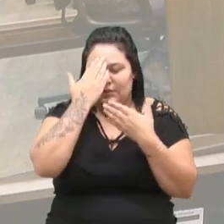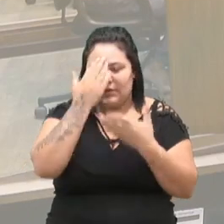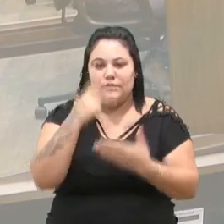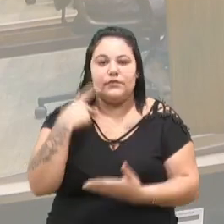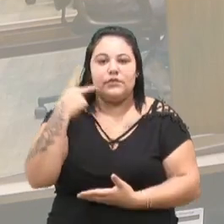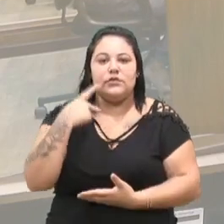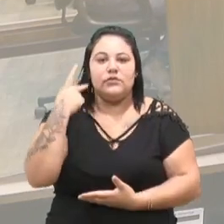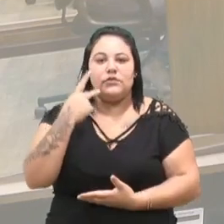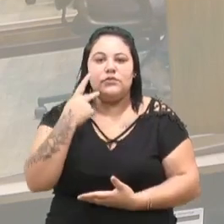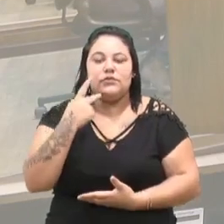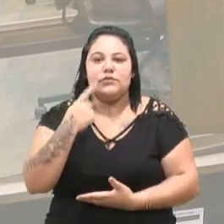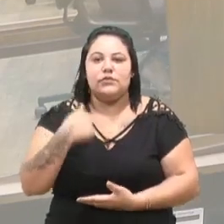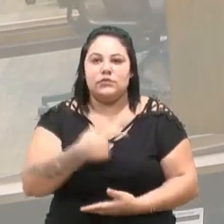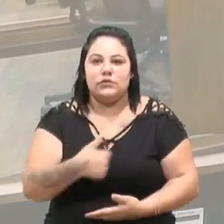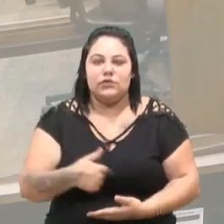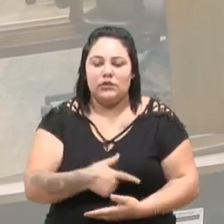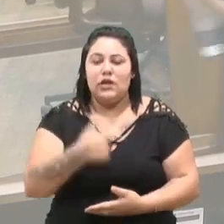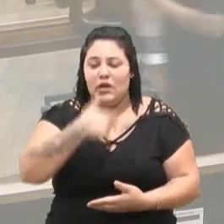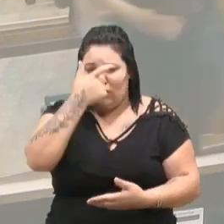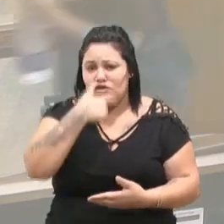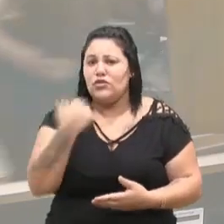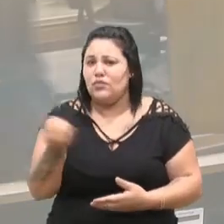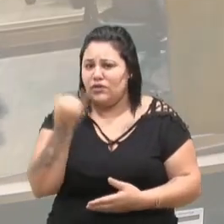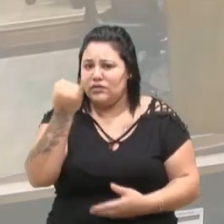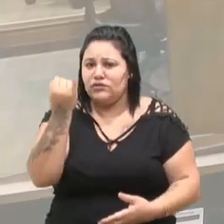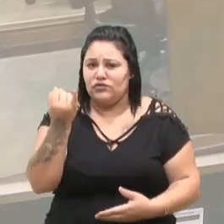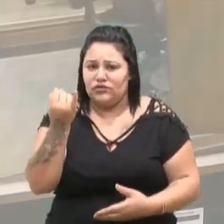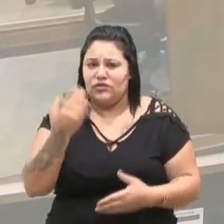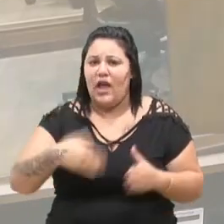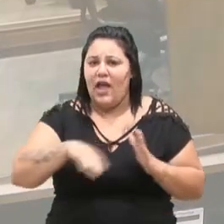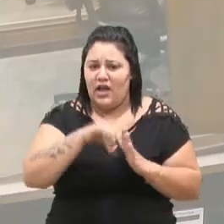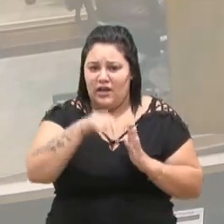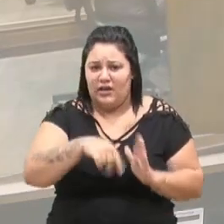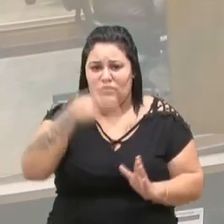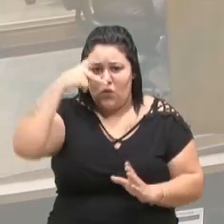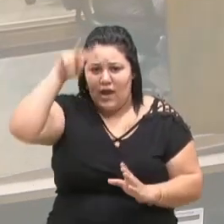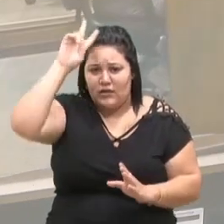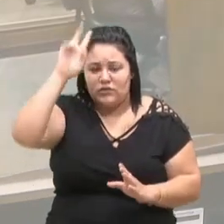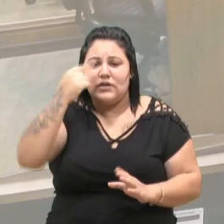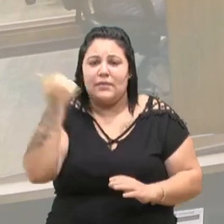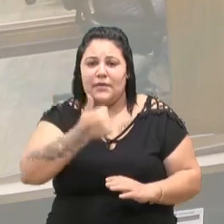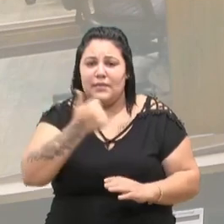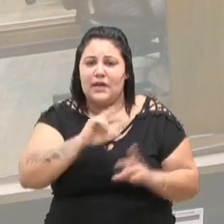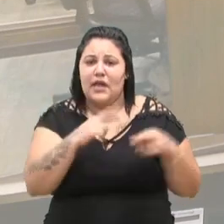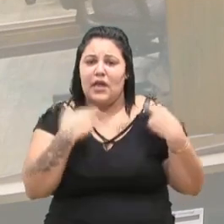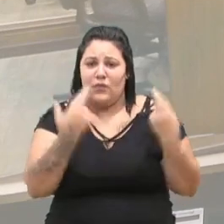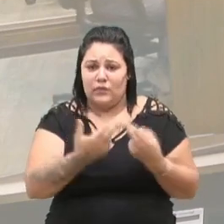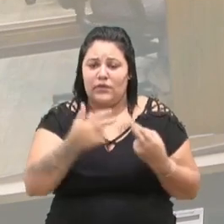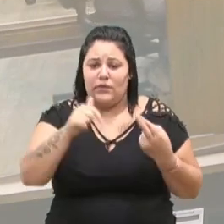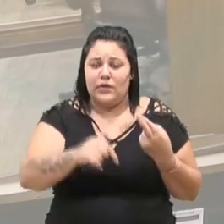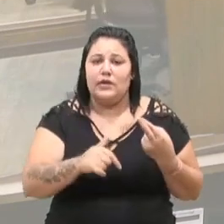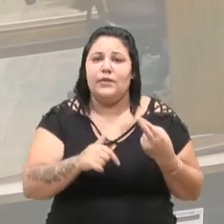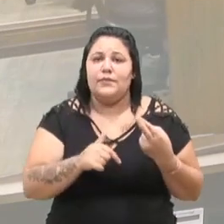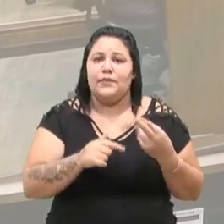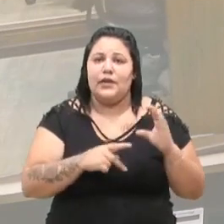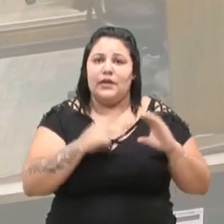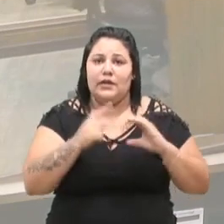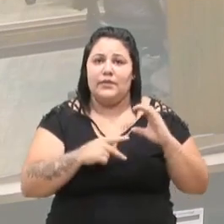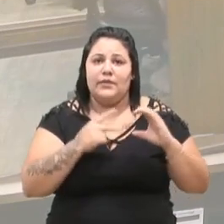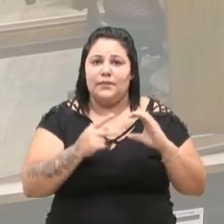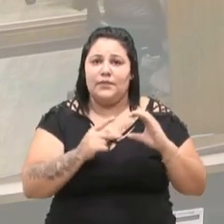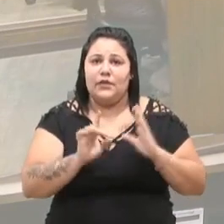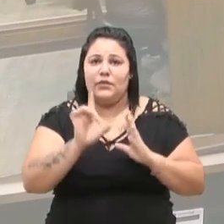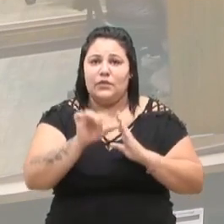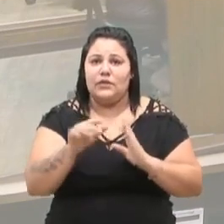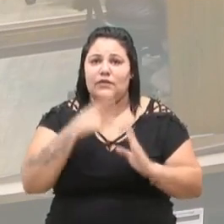achei oportuno a vinda do secretário Edson da Rosa na nossa primeira sessão ordinária. Declaração de líder do Partido Novo, após a fala do